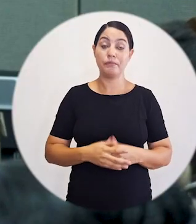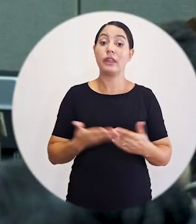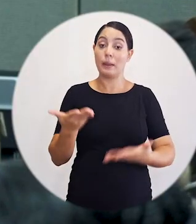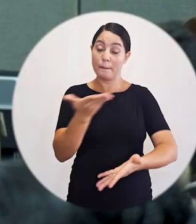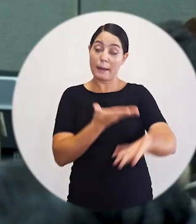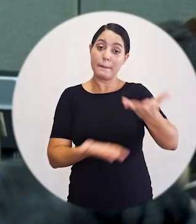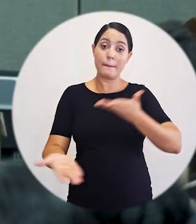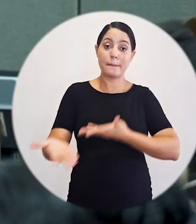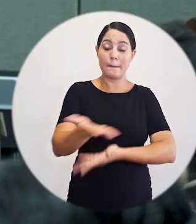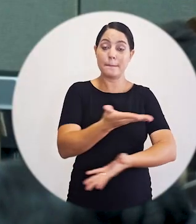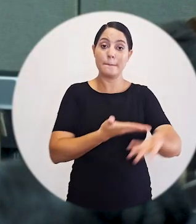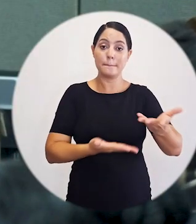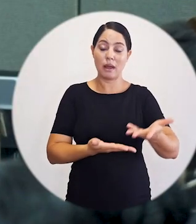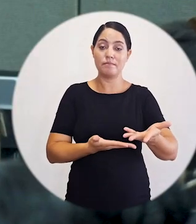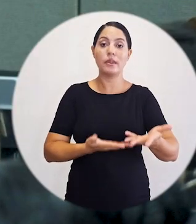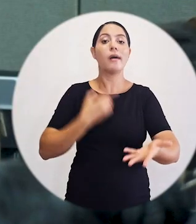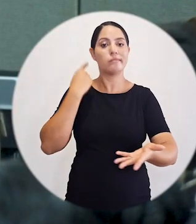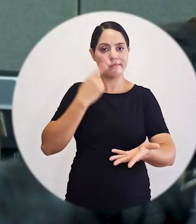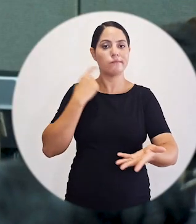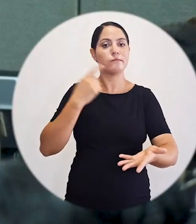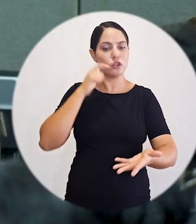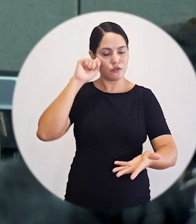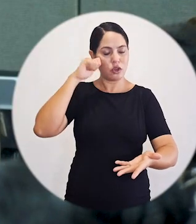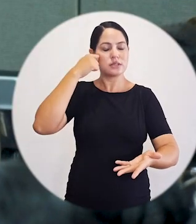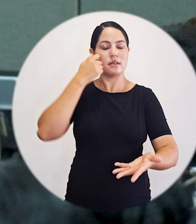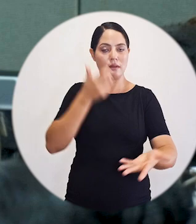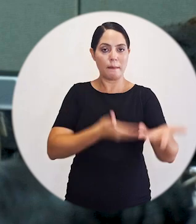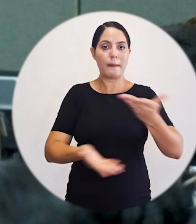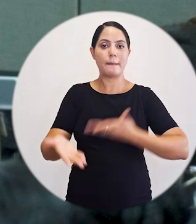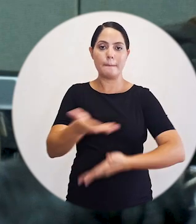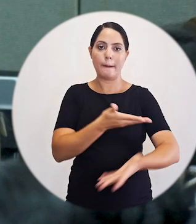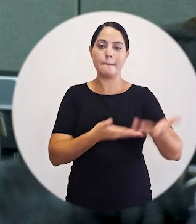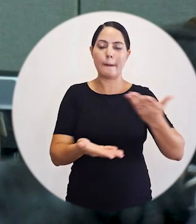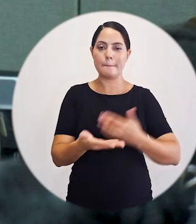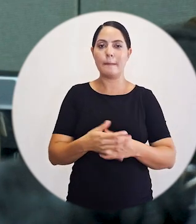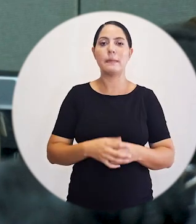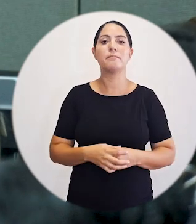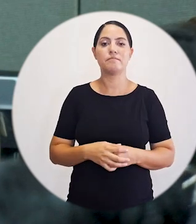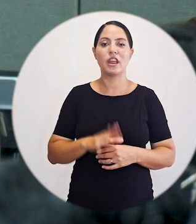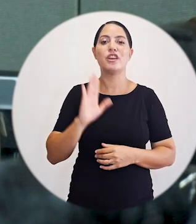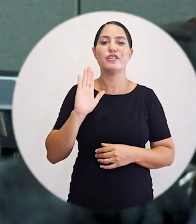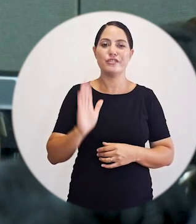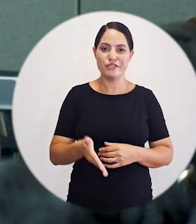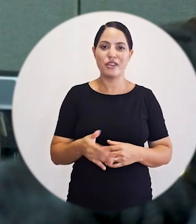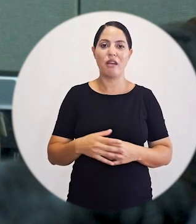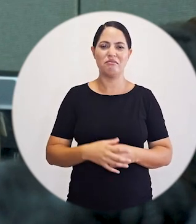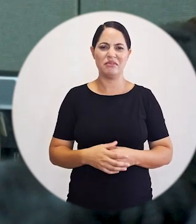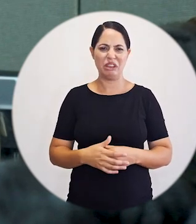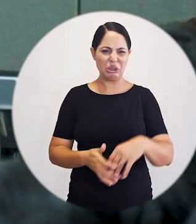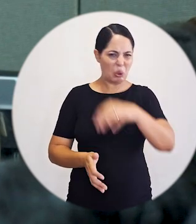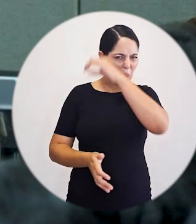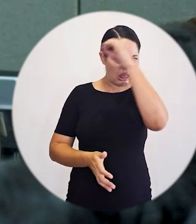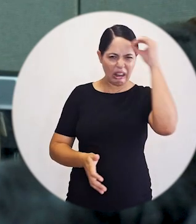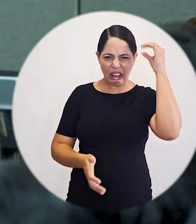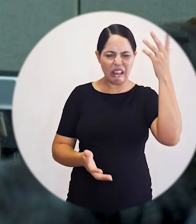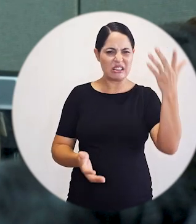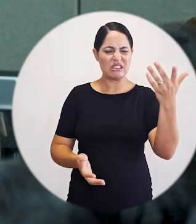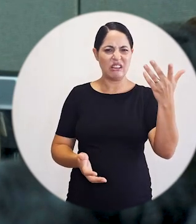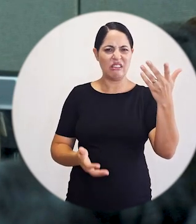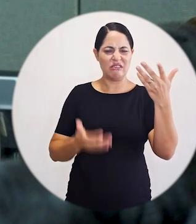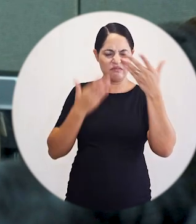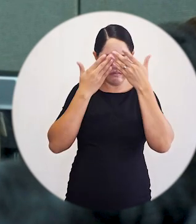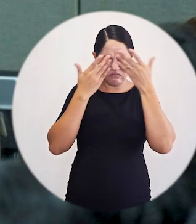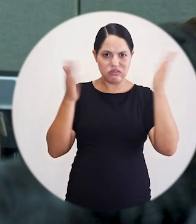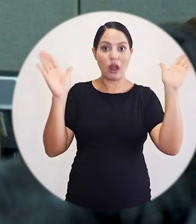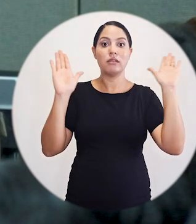A integração da advocacia negra, por si só, já removeu o véu da ignorância.